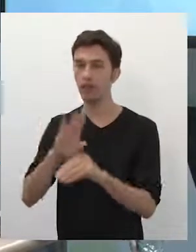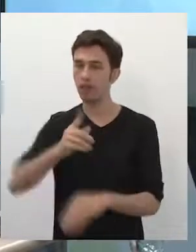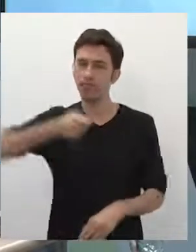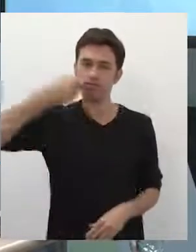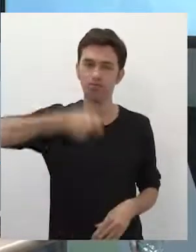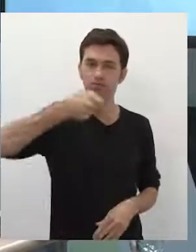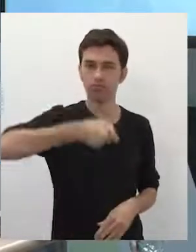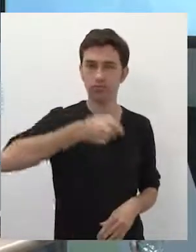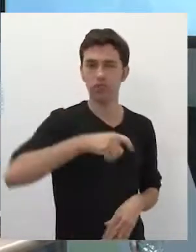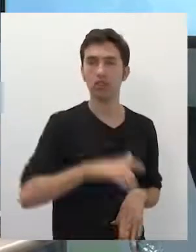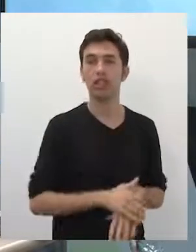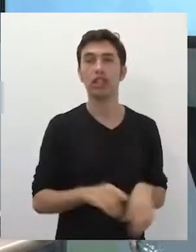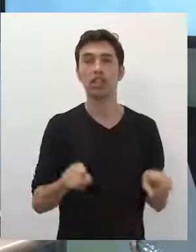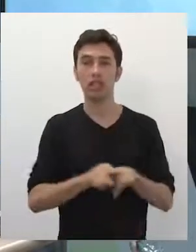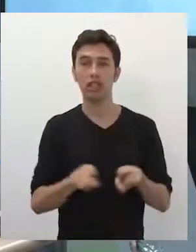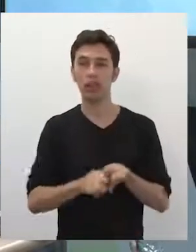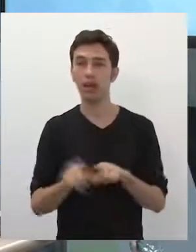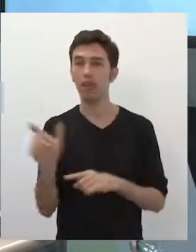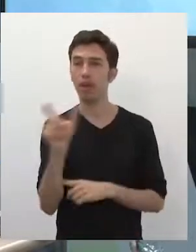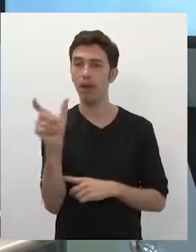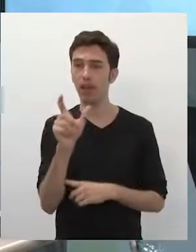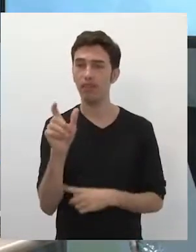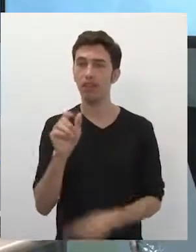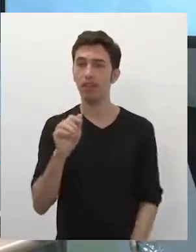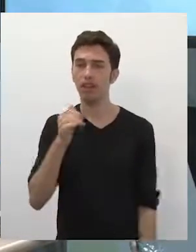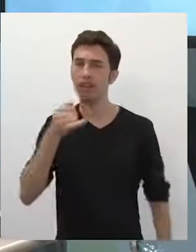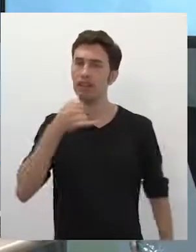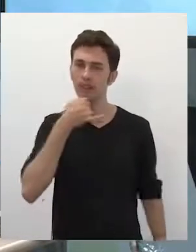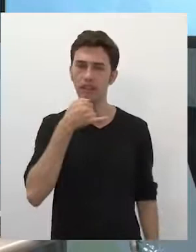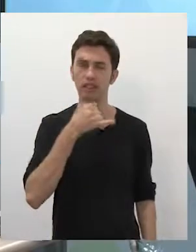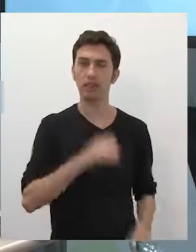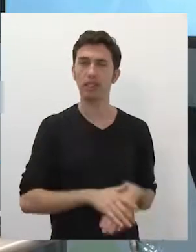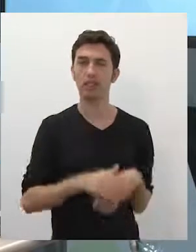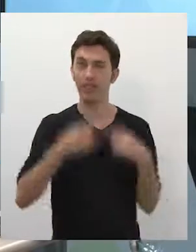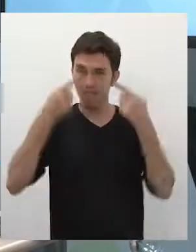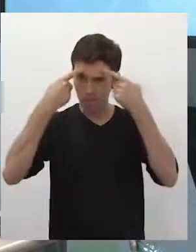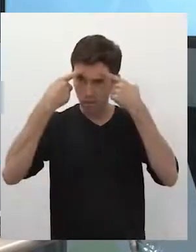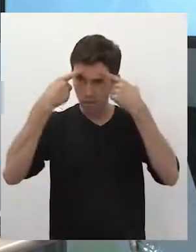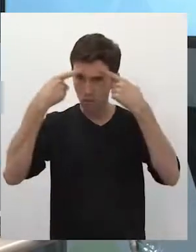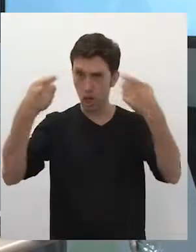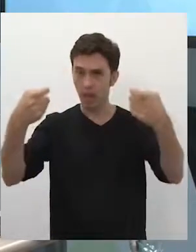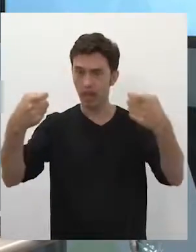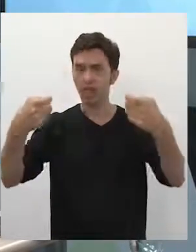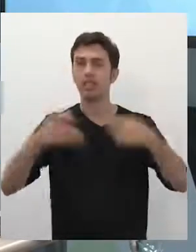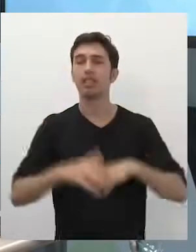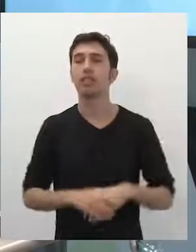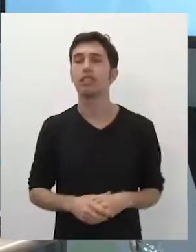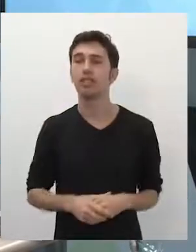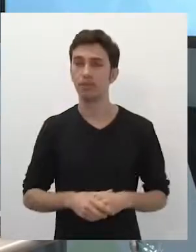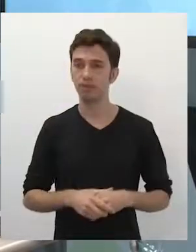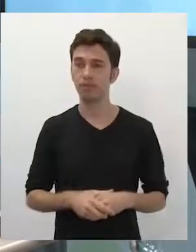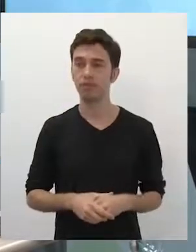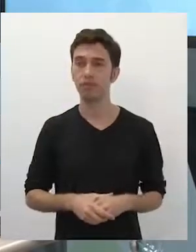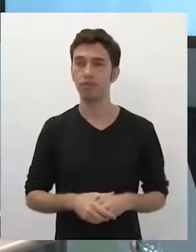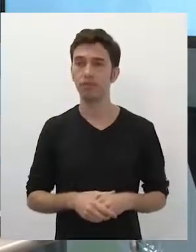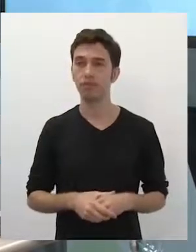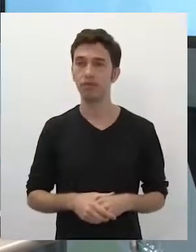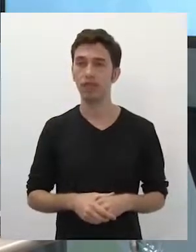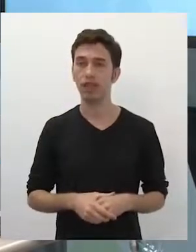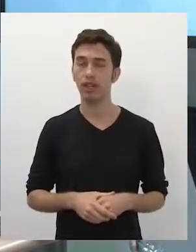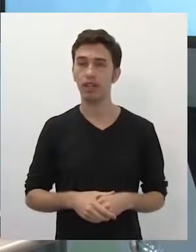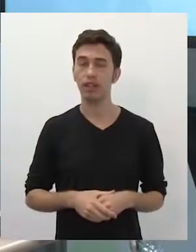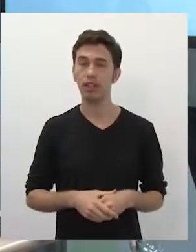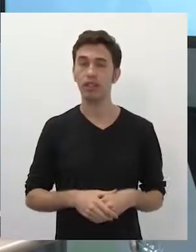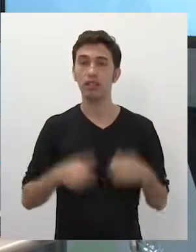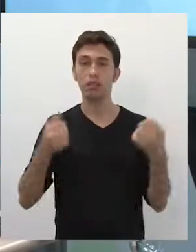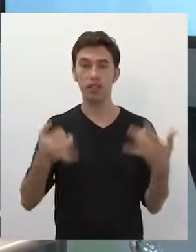E temos aqui a palavra, infelizmente, violência, né? Então, reforçando aí para as crianças, como será,